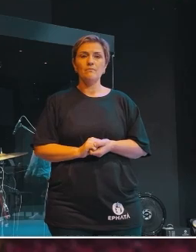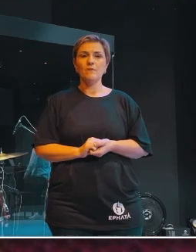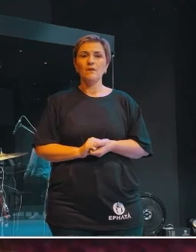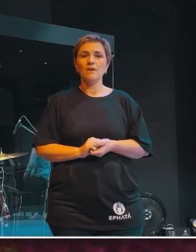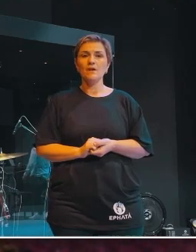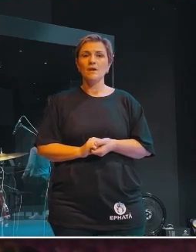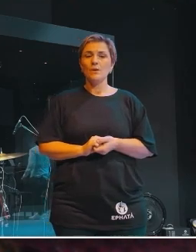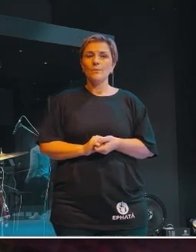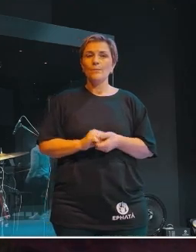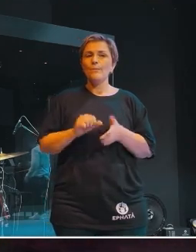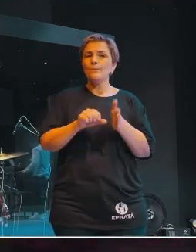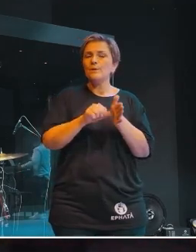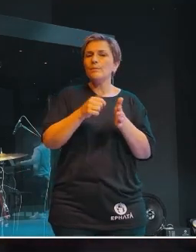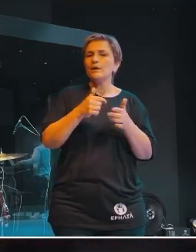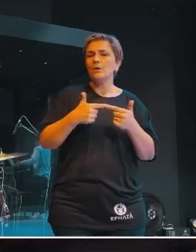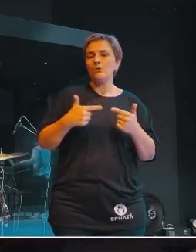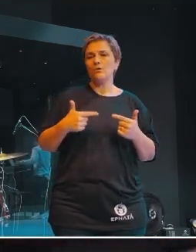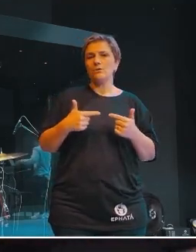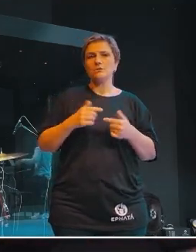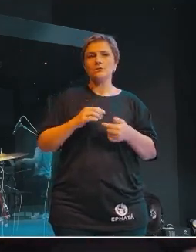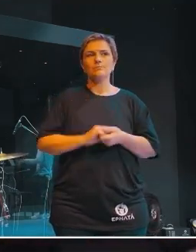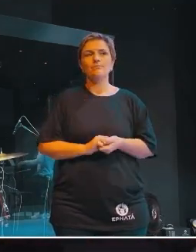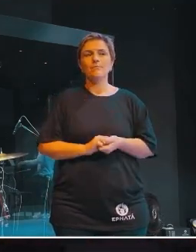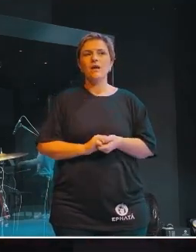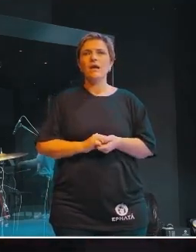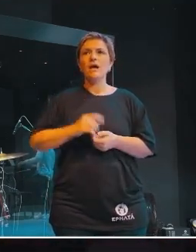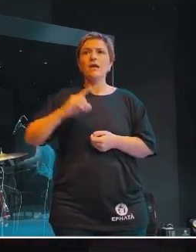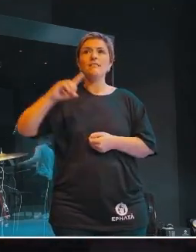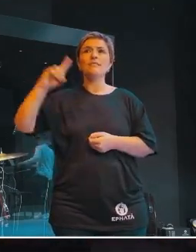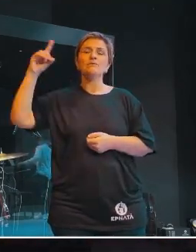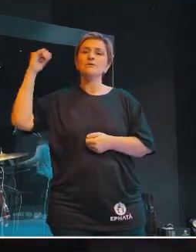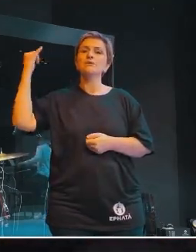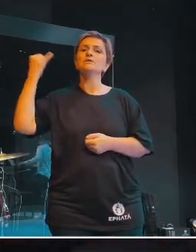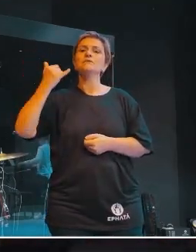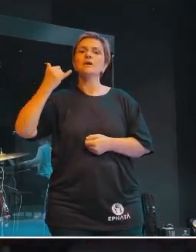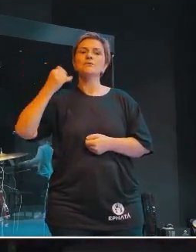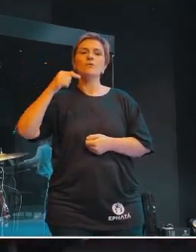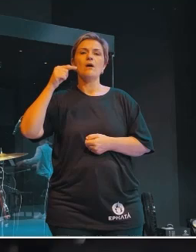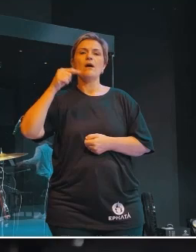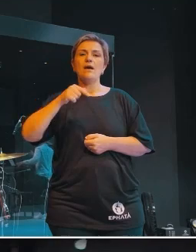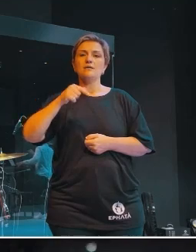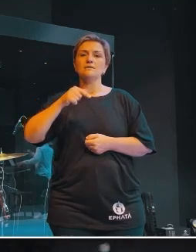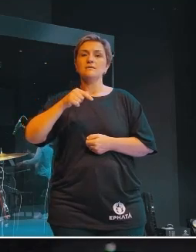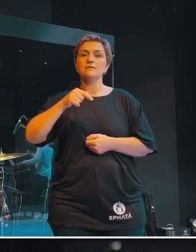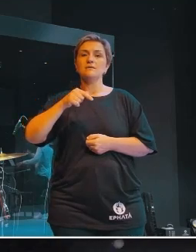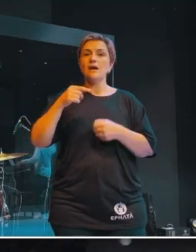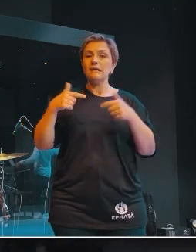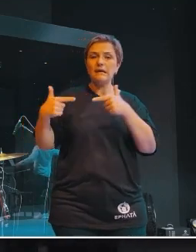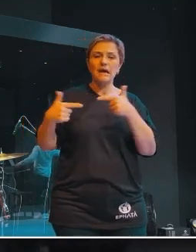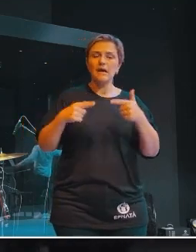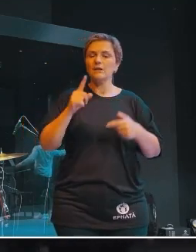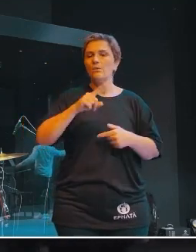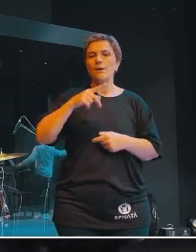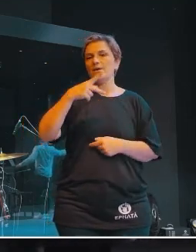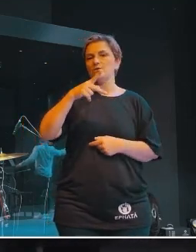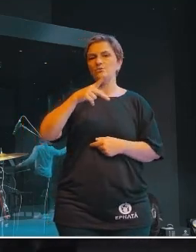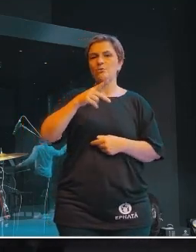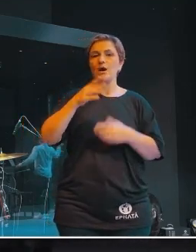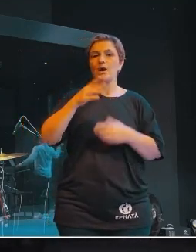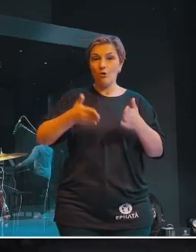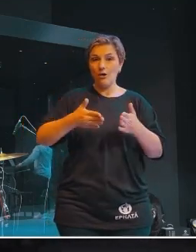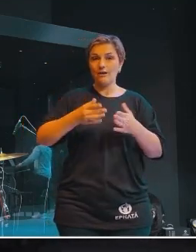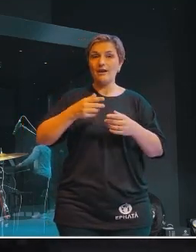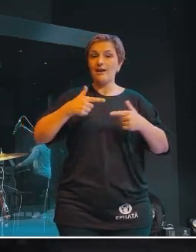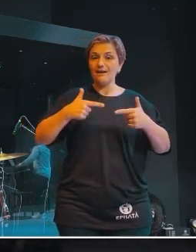Primeiro ponto: essa guerra não é mais sua. E eu estou falando com voz profética nessa noite. Essa guerra não é mais sua, essa guerra é dele.